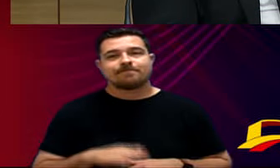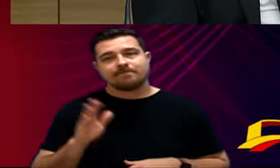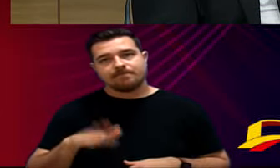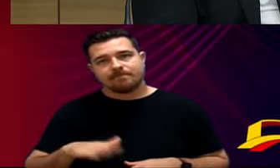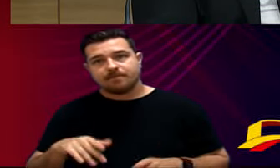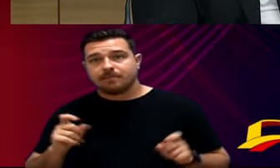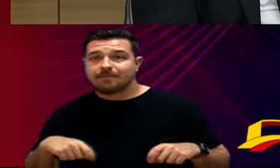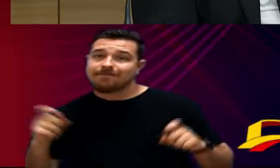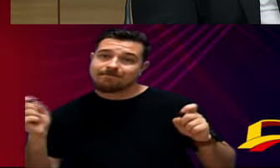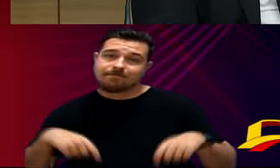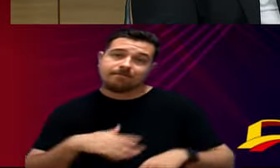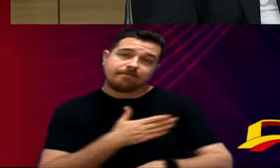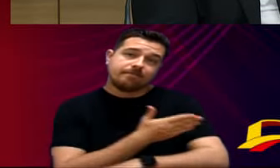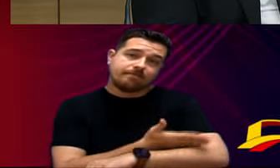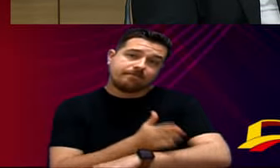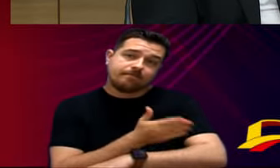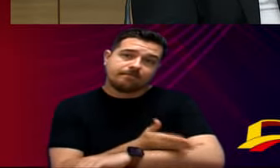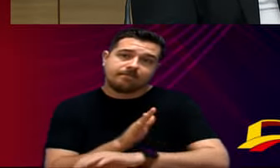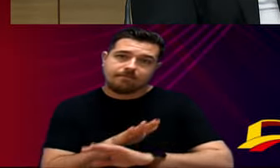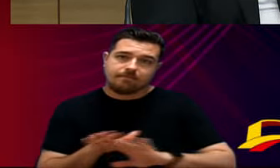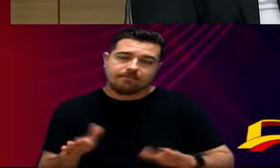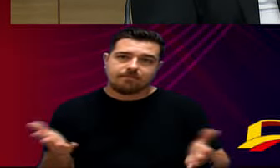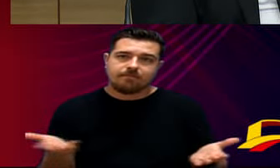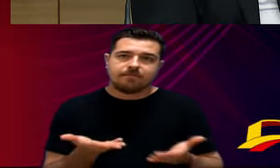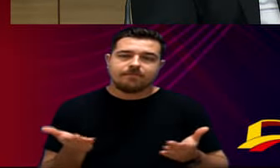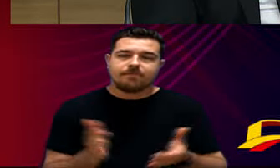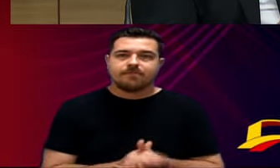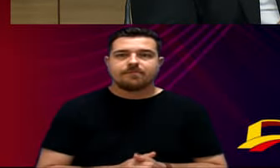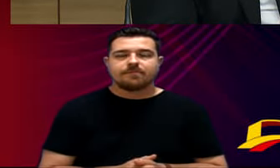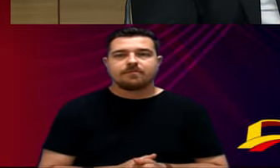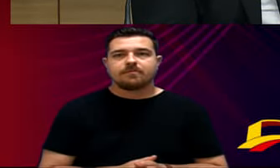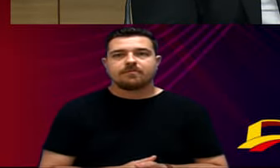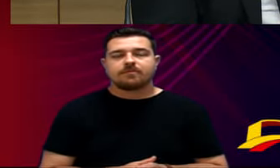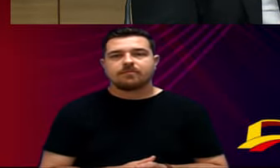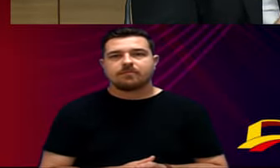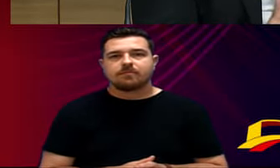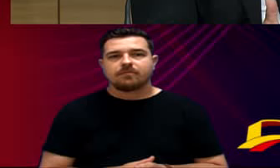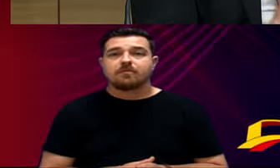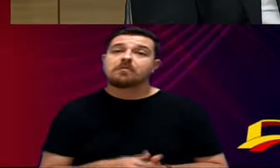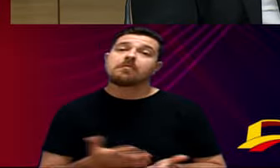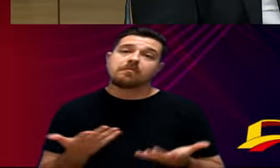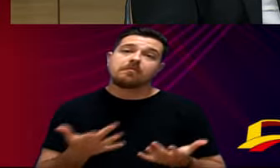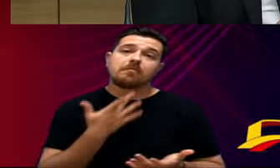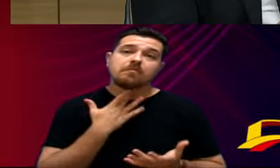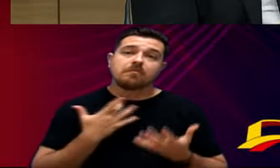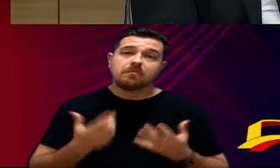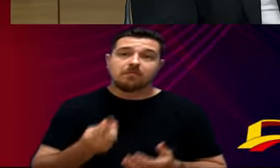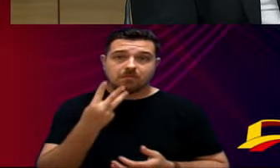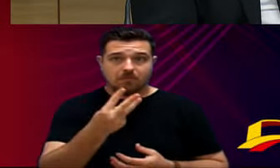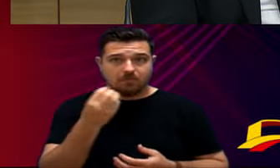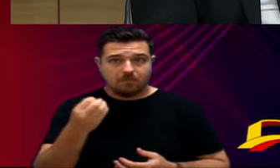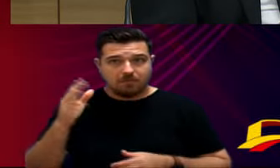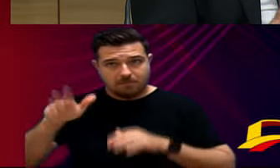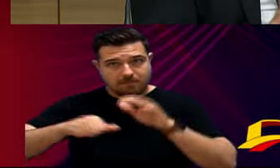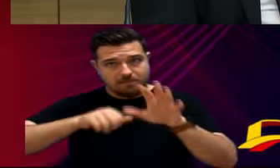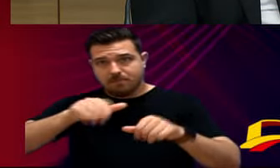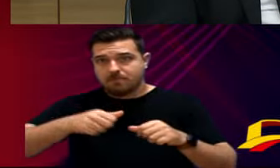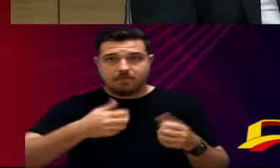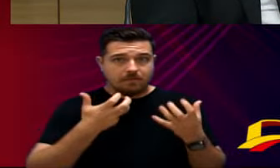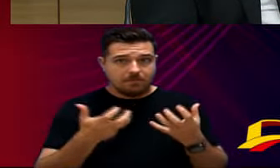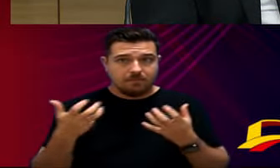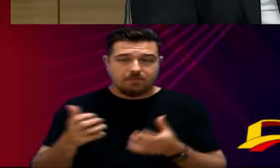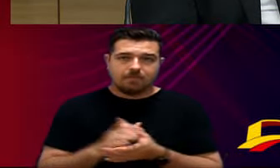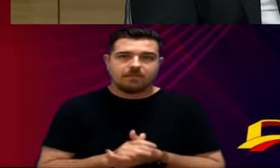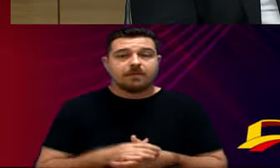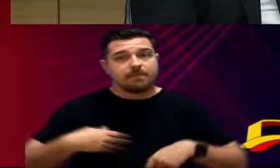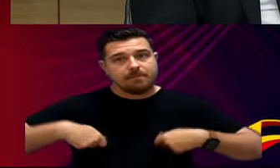baixo mas é a nossa capacidade né excelência muito baixo é é ali a gente gostaria de contratar na verdade 300 não o senhor comentou teria